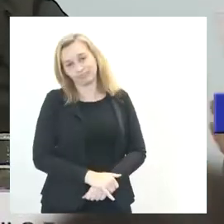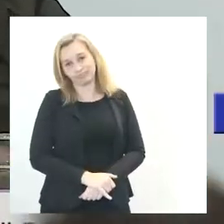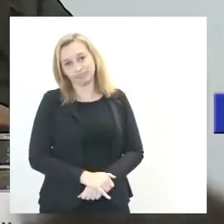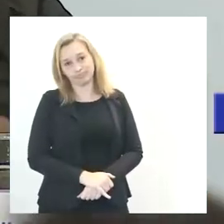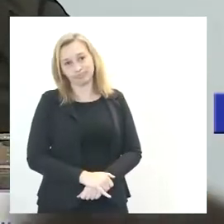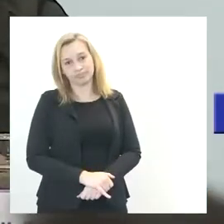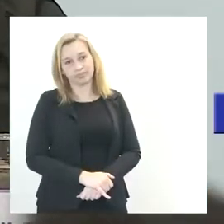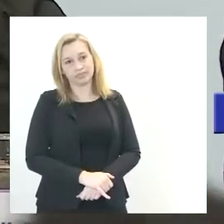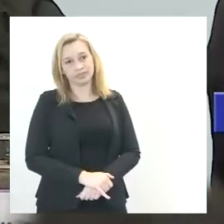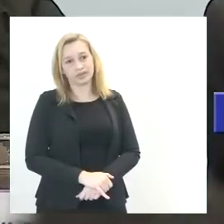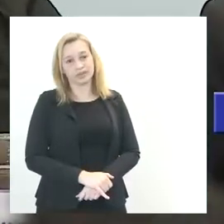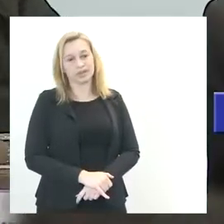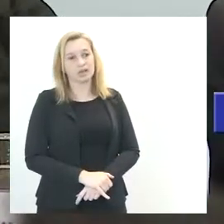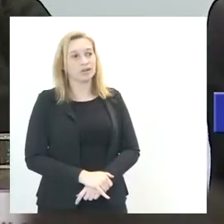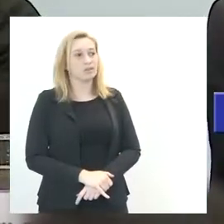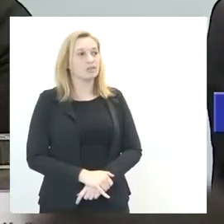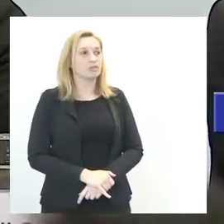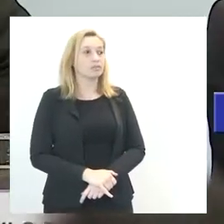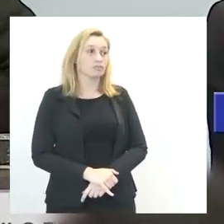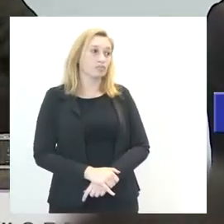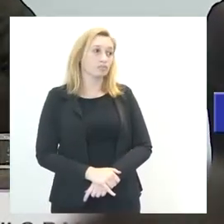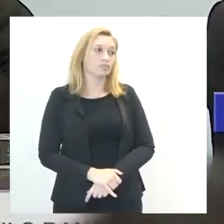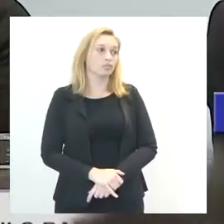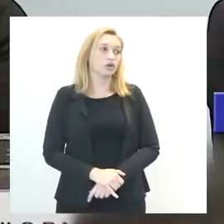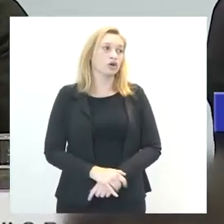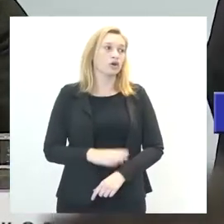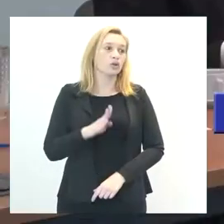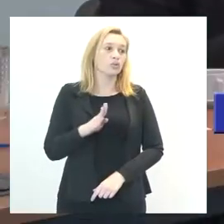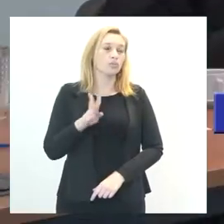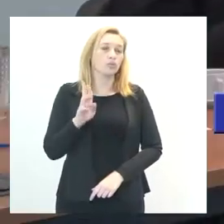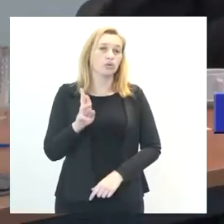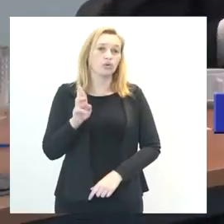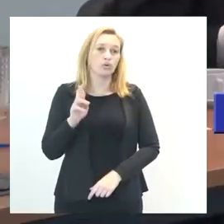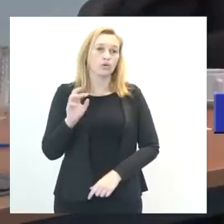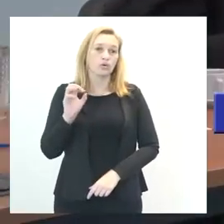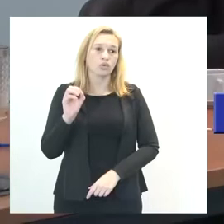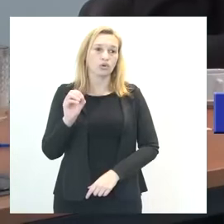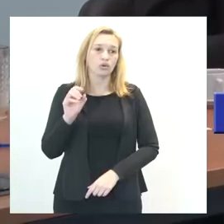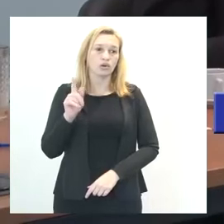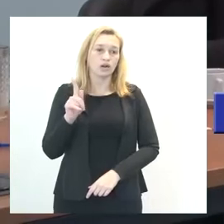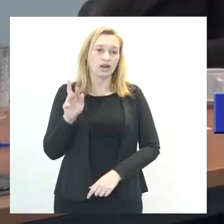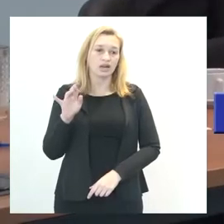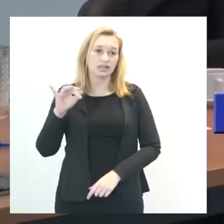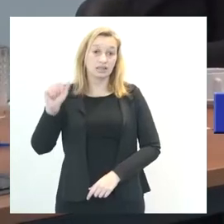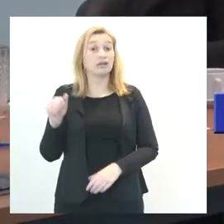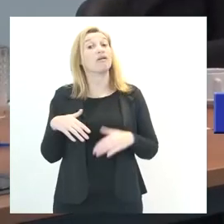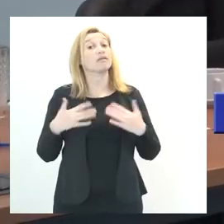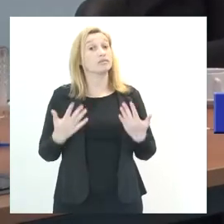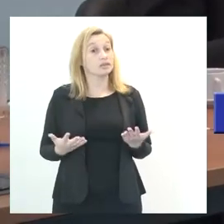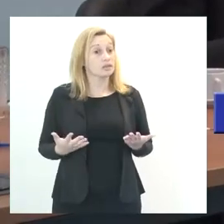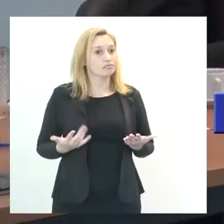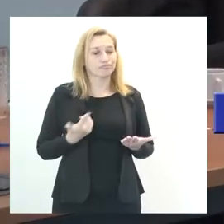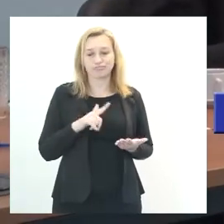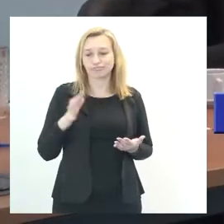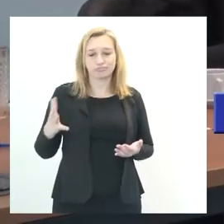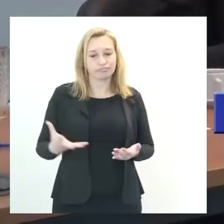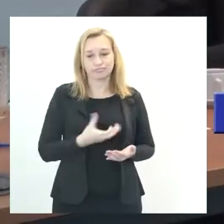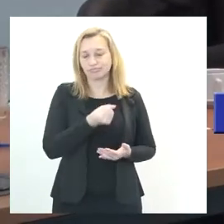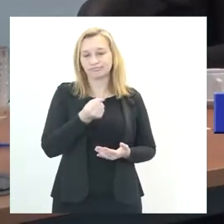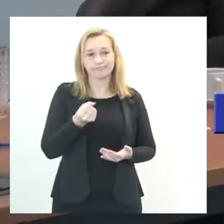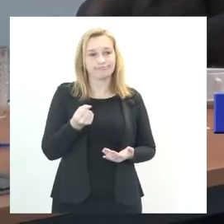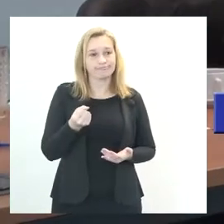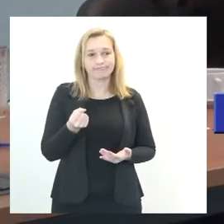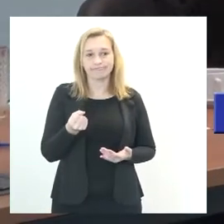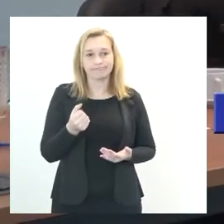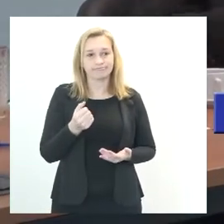até que uma burocracia a Oi e aí meu querido e não tem salvação